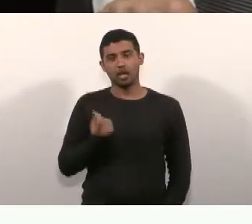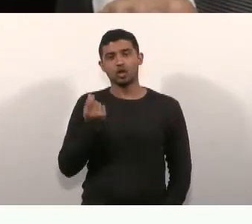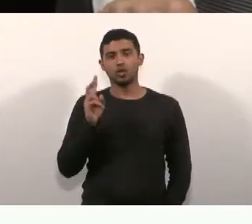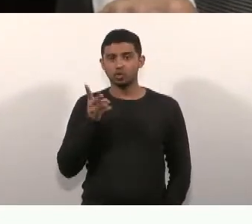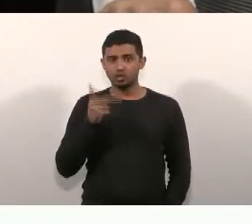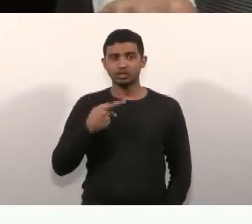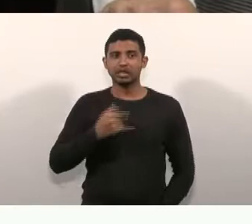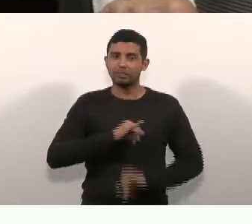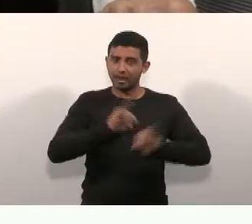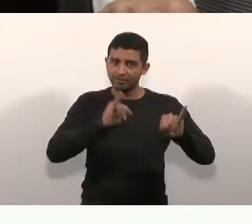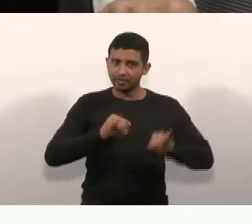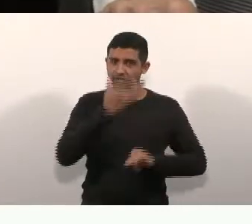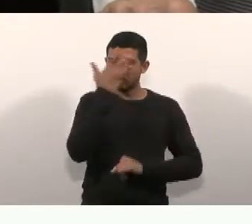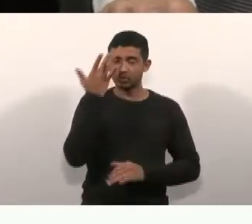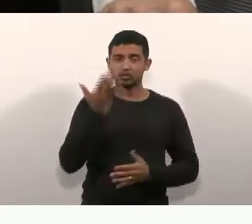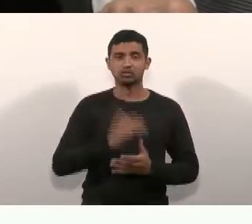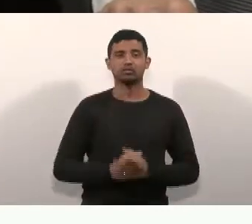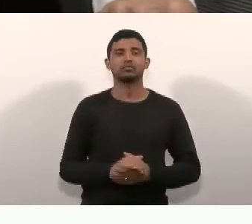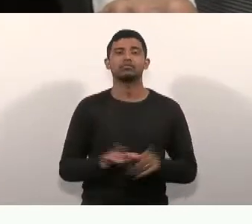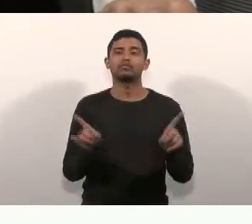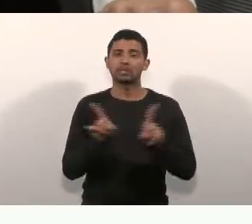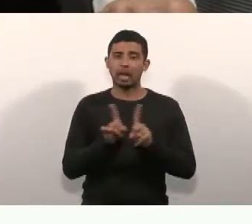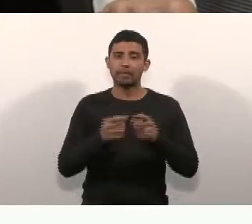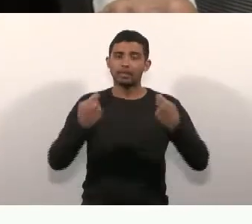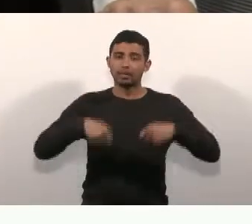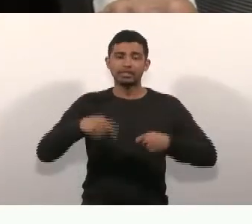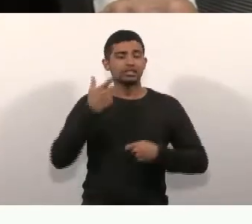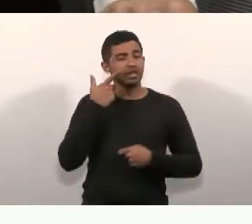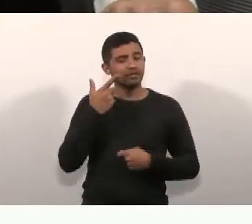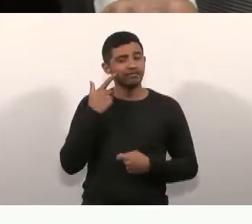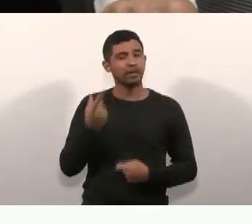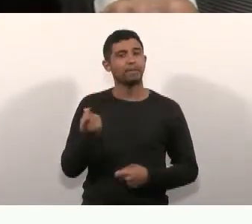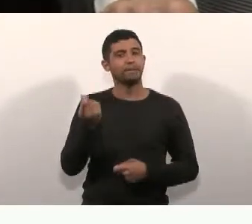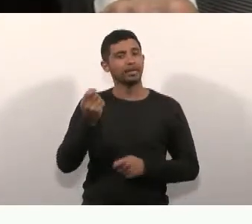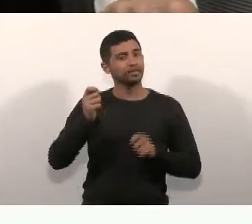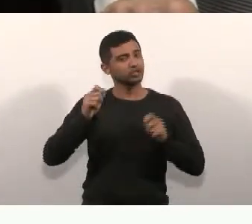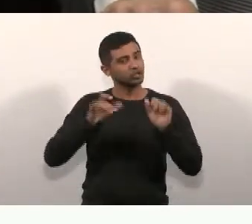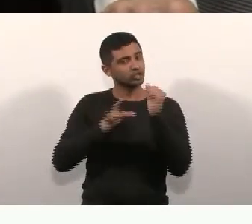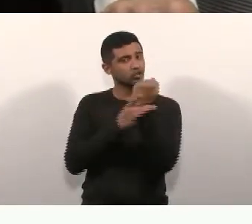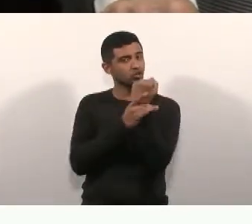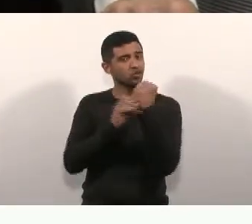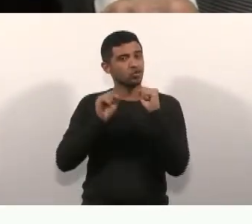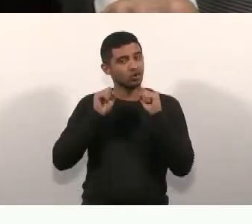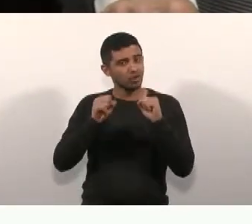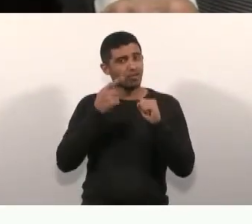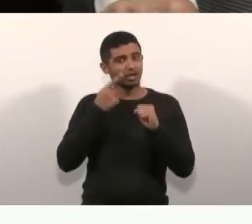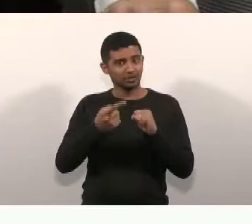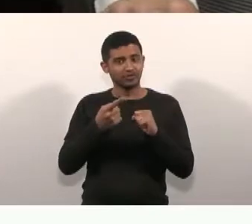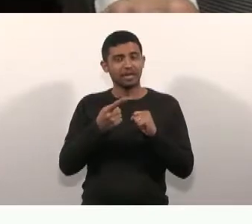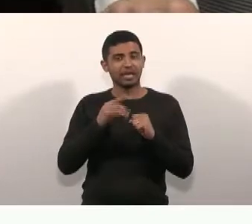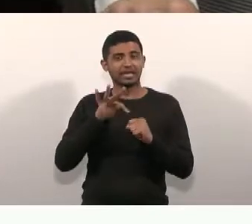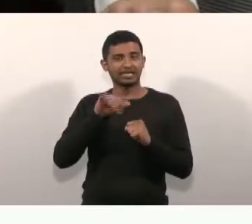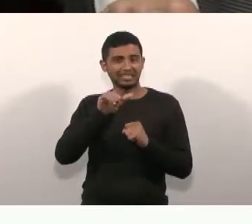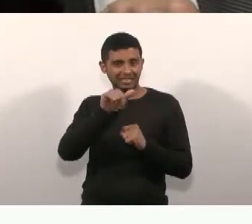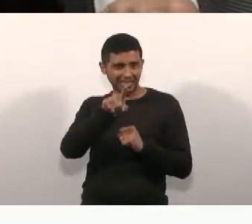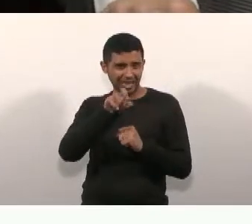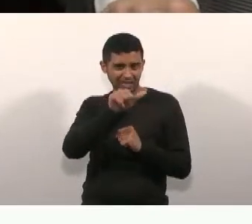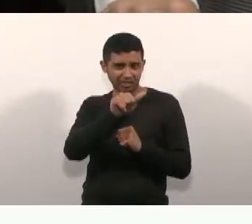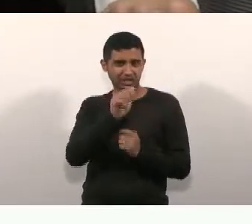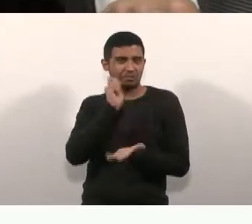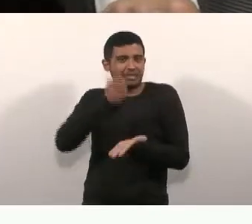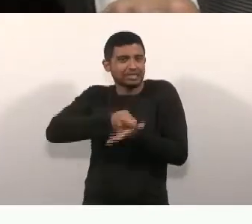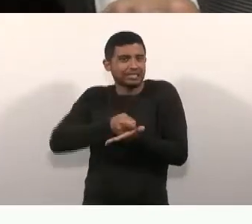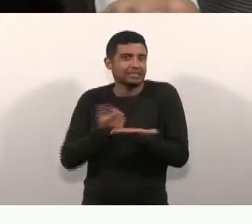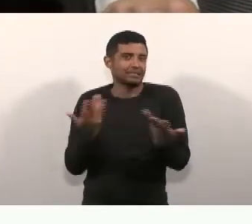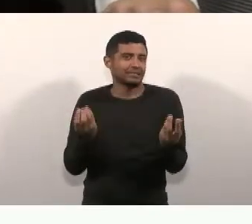aos consumidores. É preciso considerar também que o preço do seguro pode deixar a operação de estacionamento ainda mais onerosa para empresários menores,